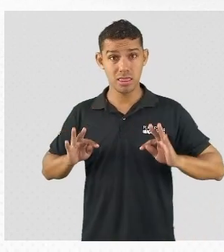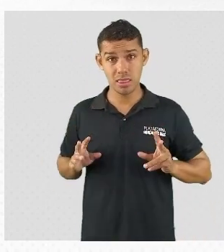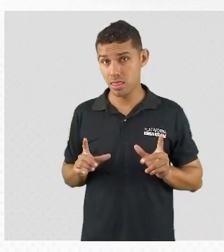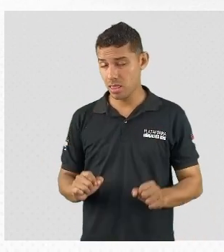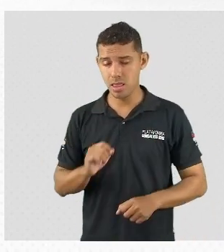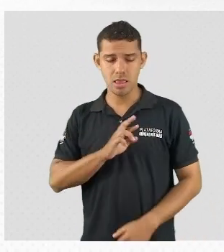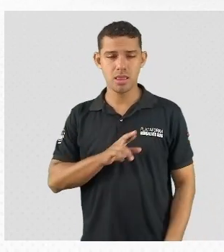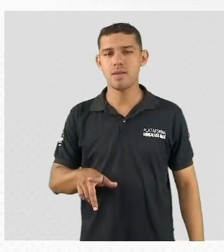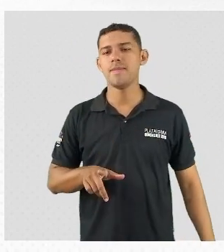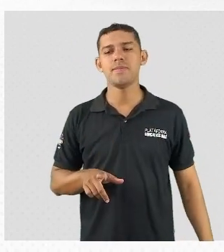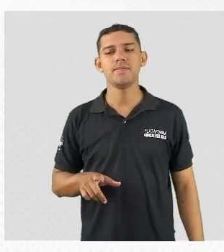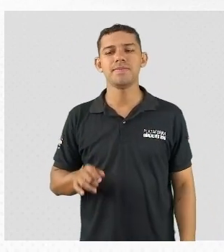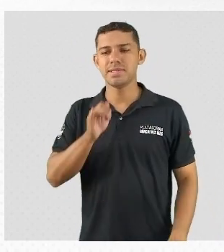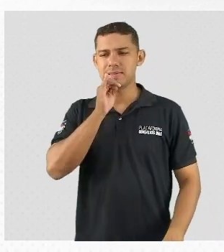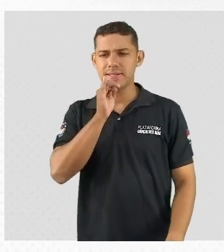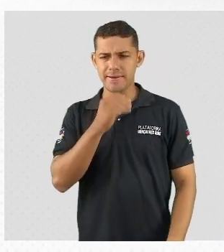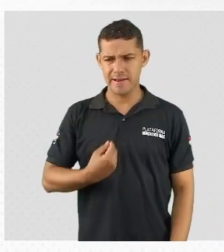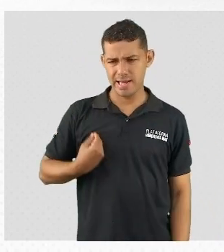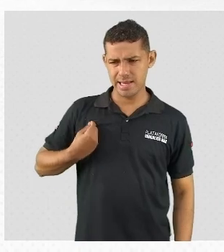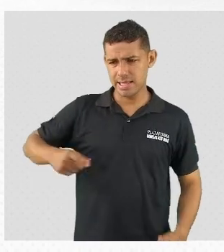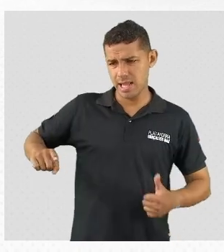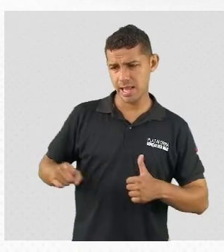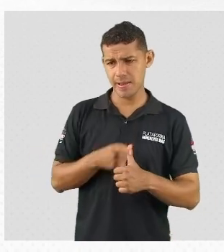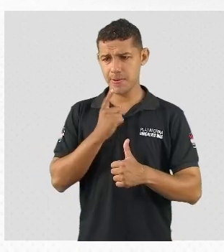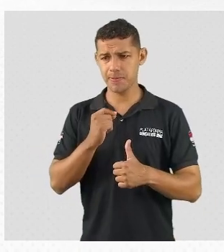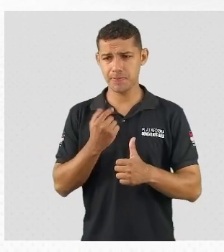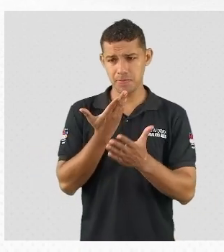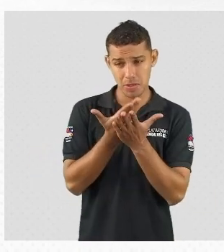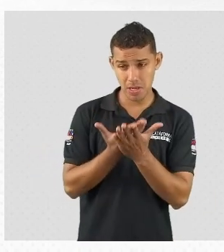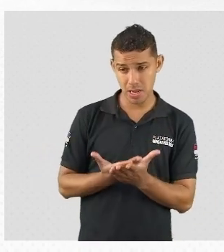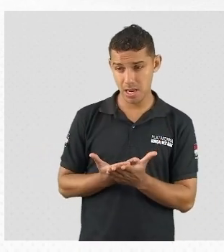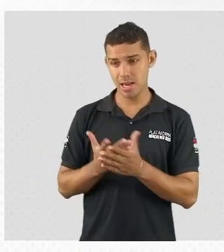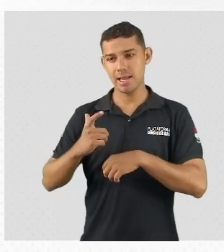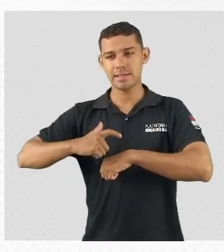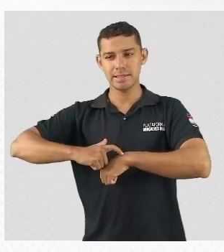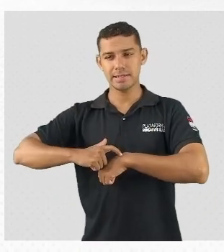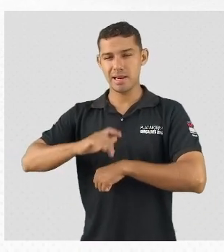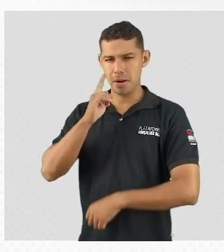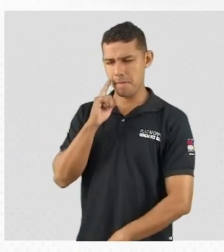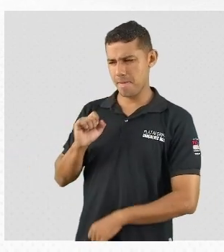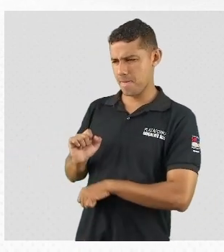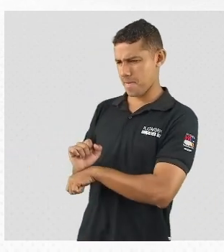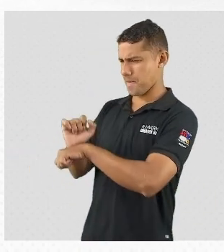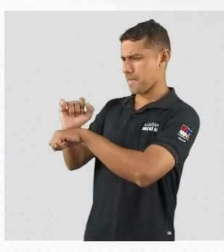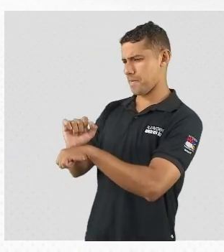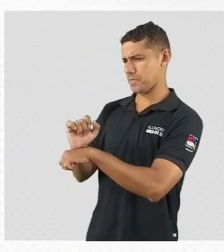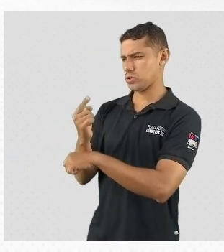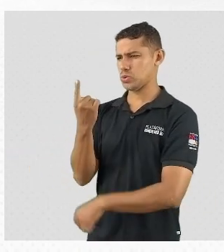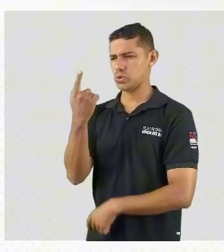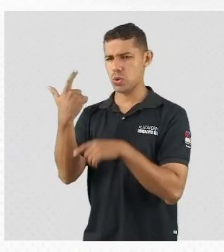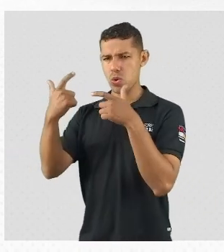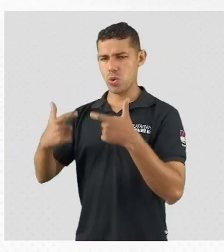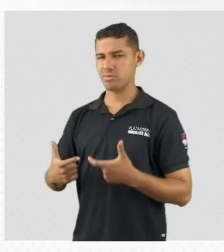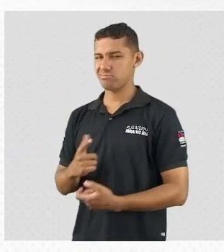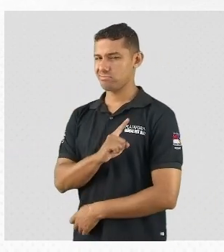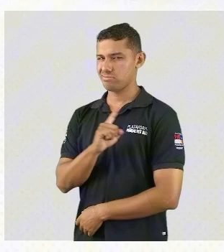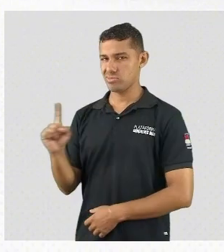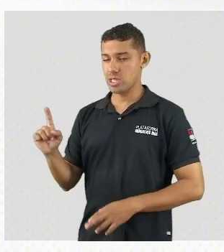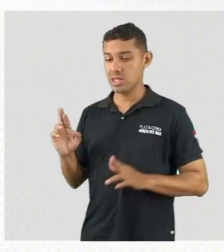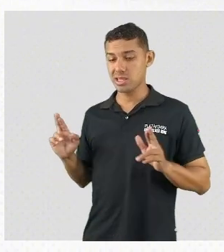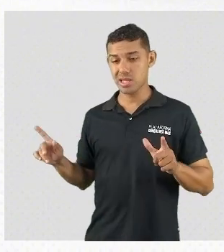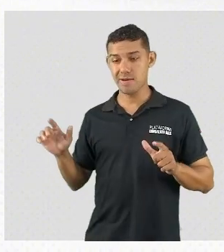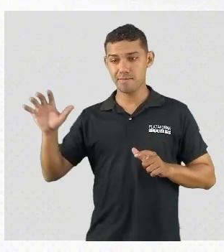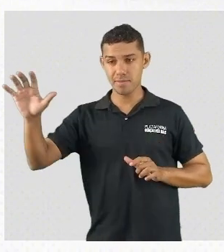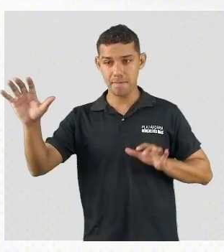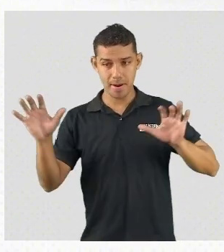todos que estavam naquele primeiro momento que começaram a ficarem sedentários, parados no único lugar. Vai diferenciar de região